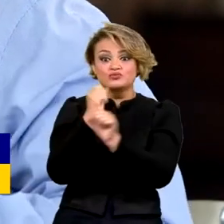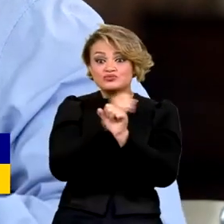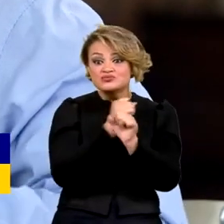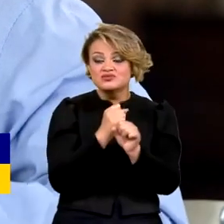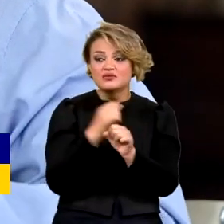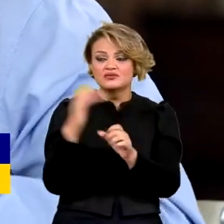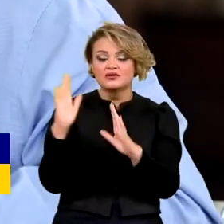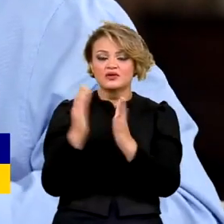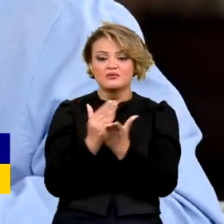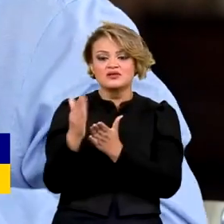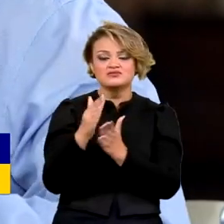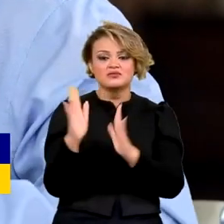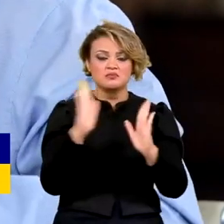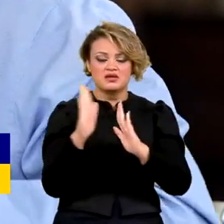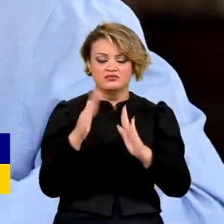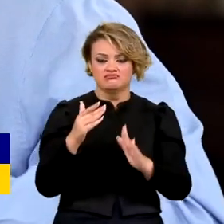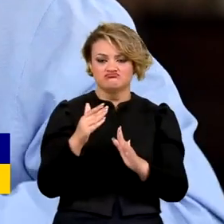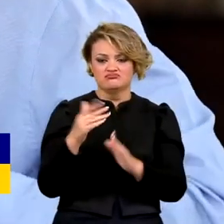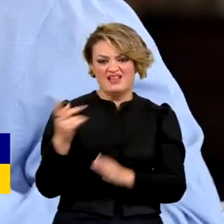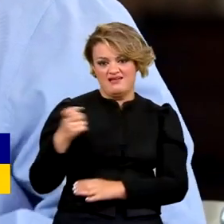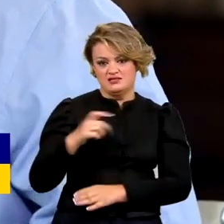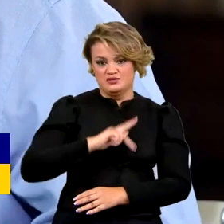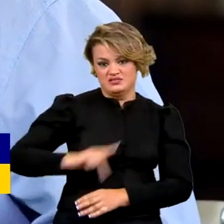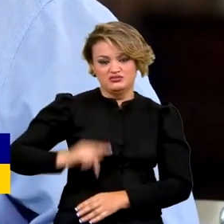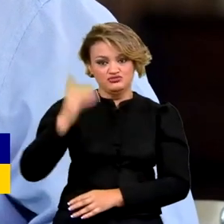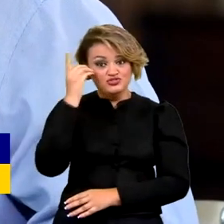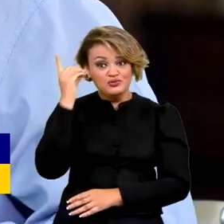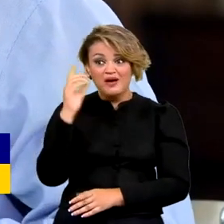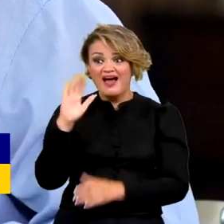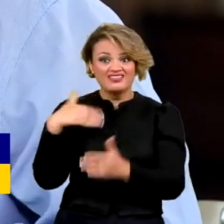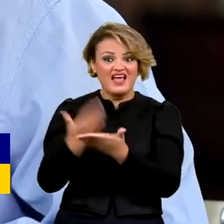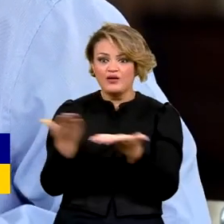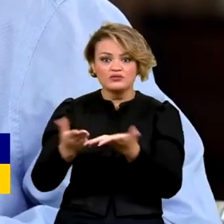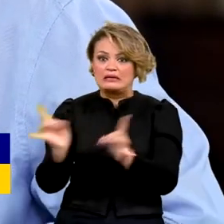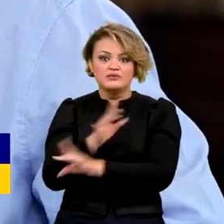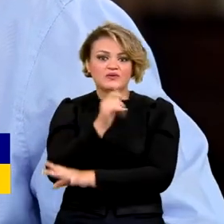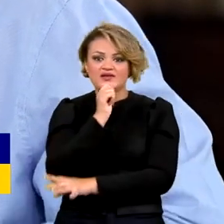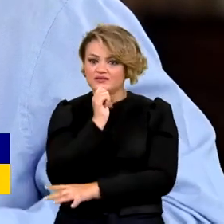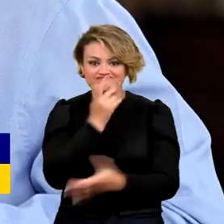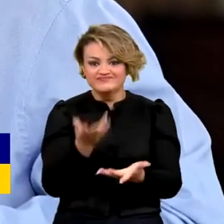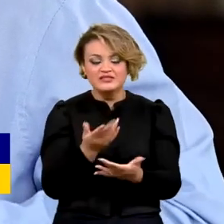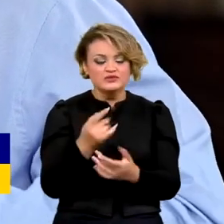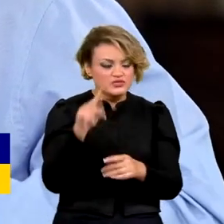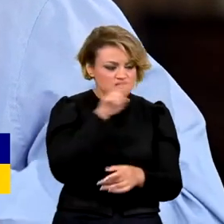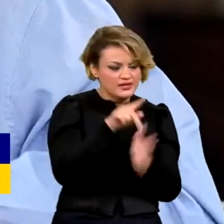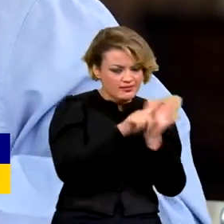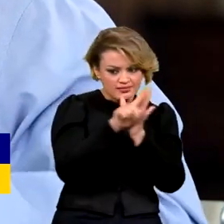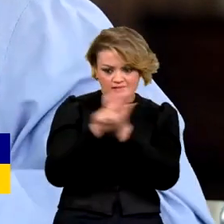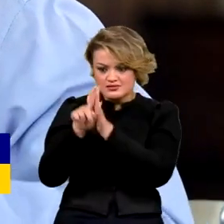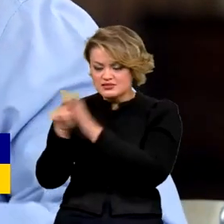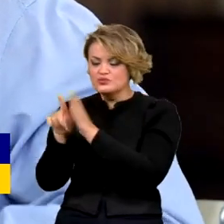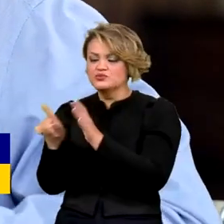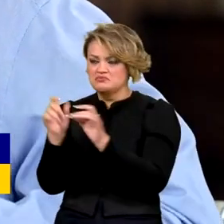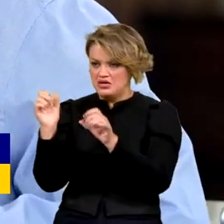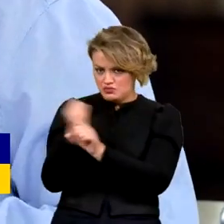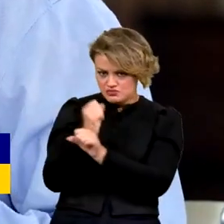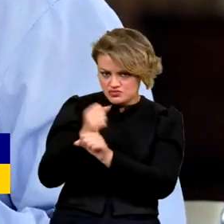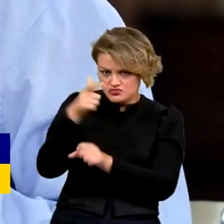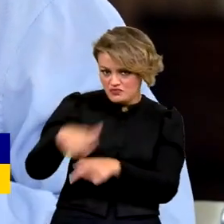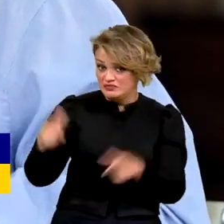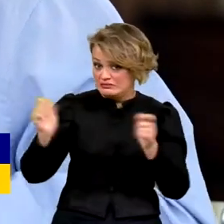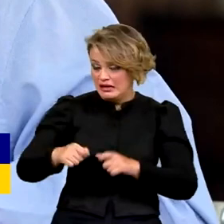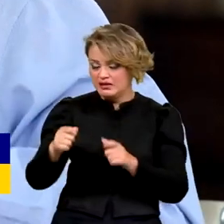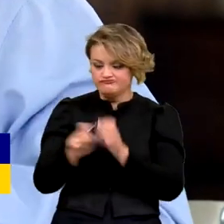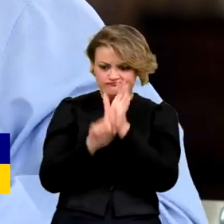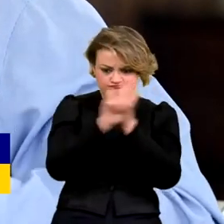um processo de estudar para saber essa estrutura tá boa pra gente reconstruir essas casas pra gente refazer a escola de tempo integral